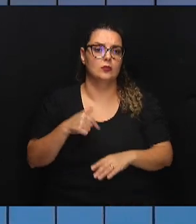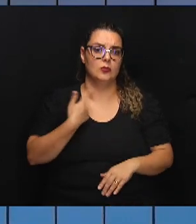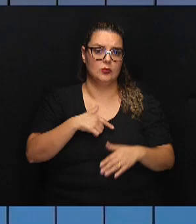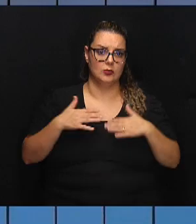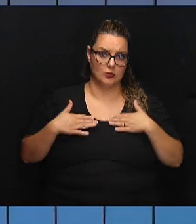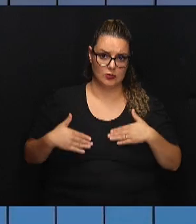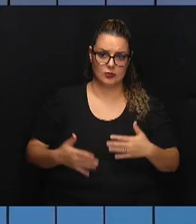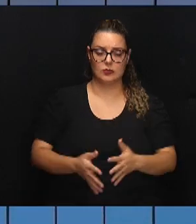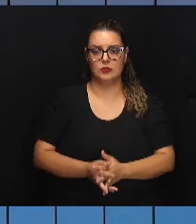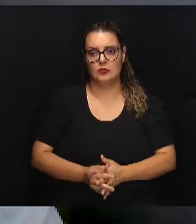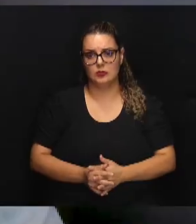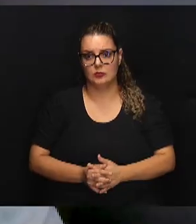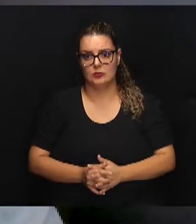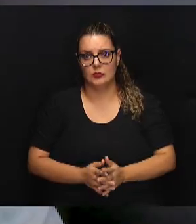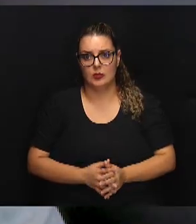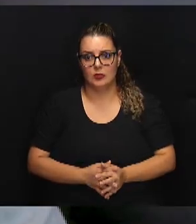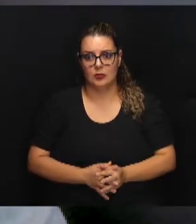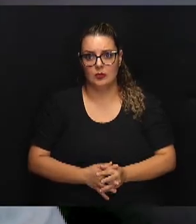corpo?